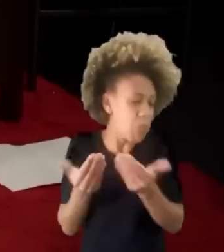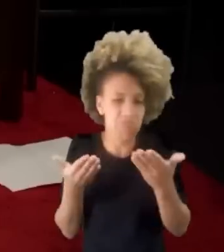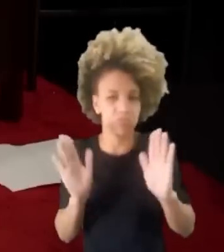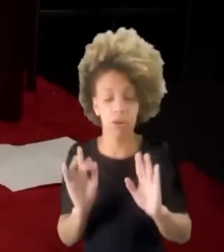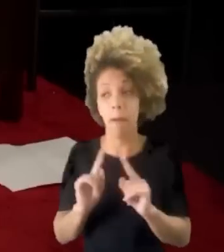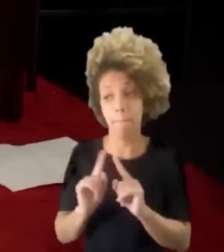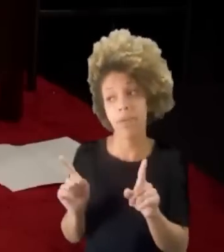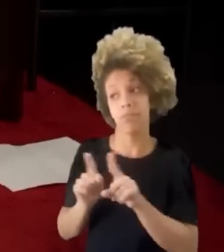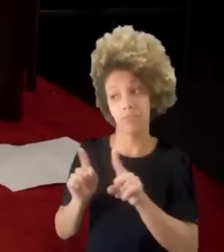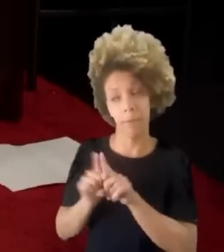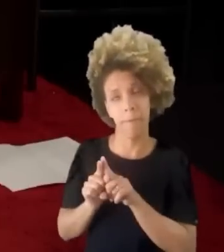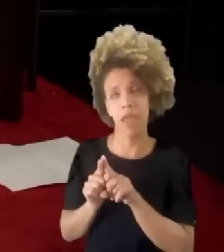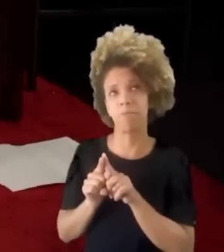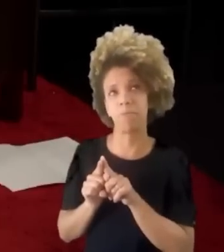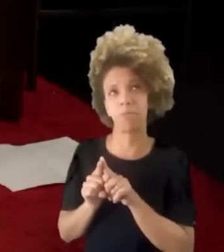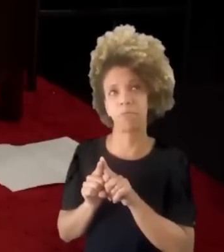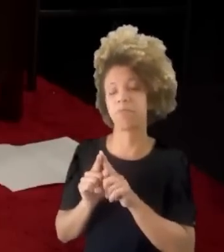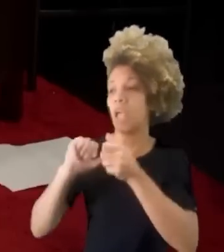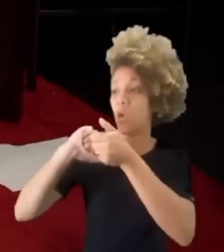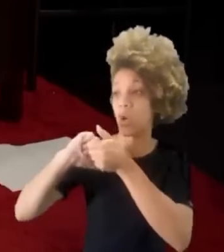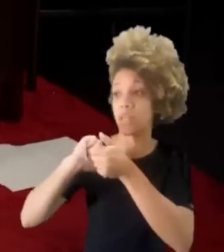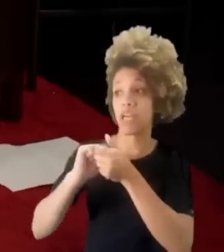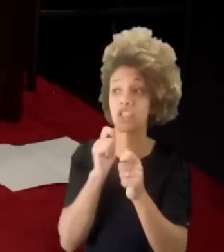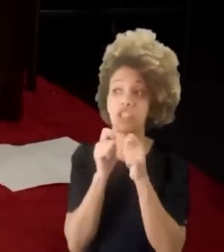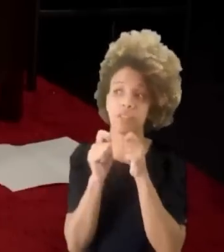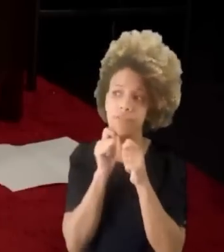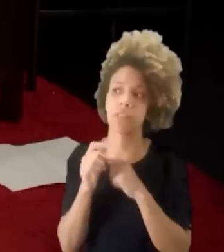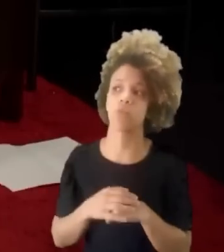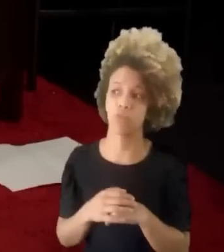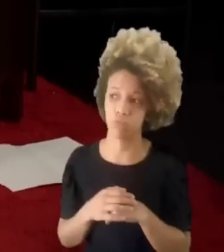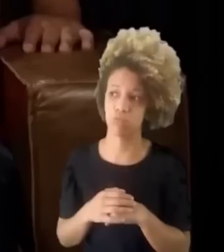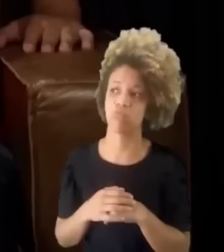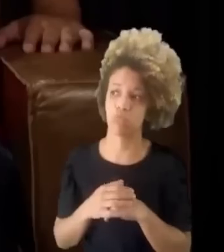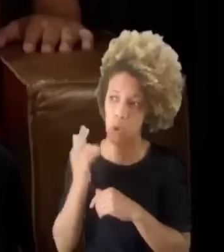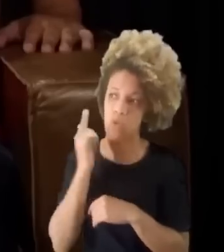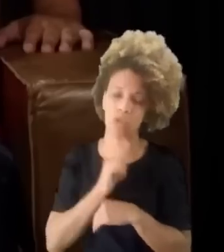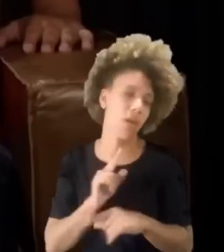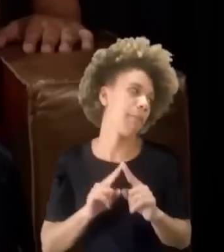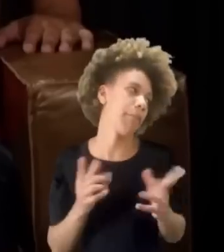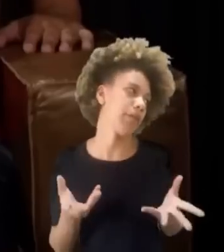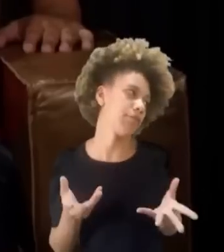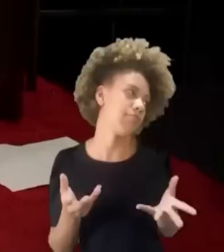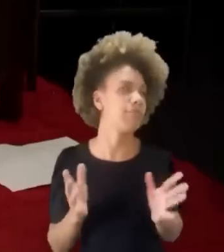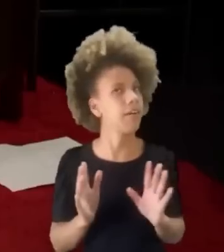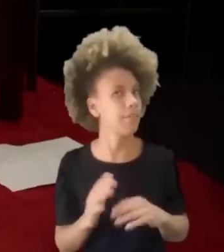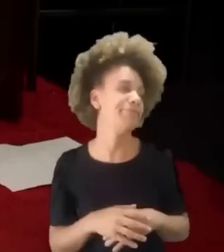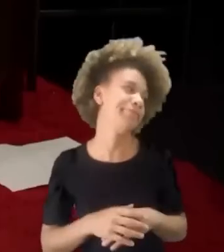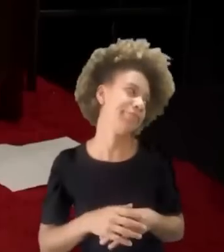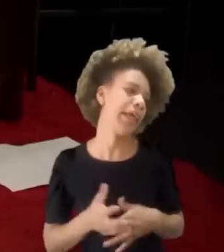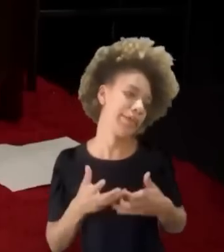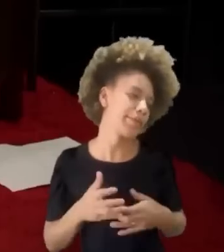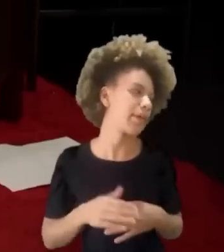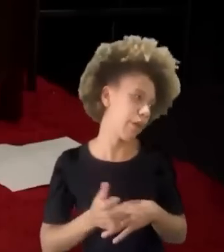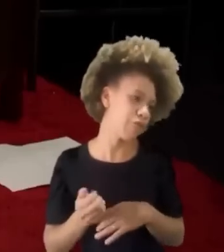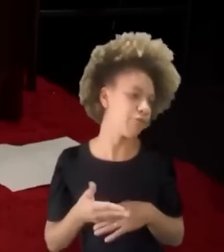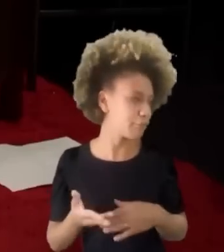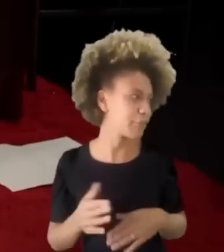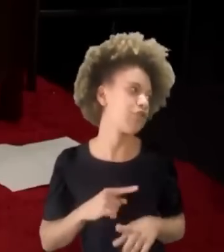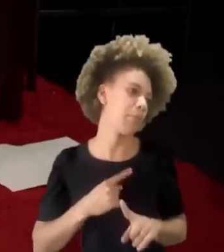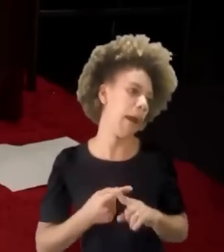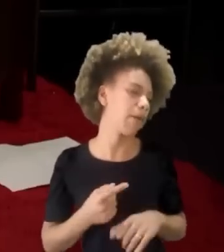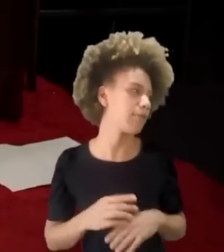vaso mas aí eu acho que aí também tá a sua qualidade de entrevistador né irmão consegui aí você tá gravando demais